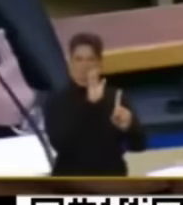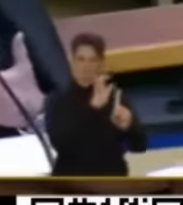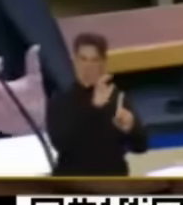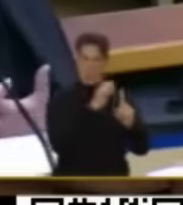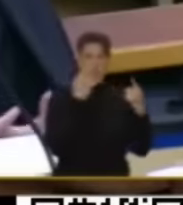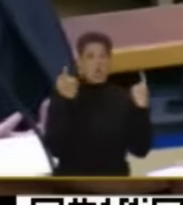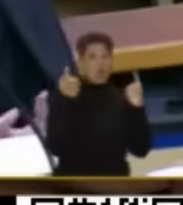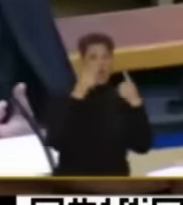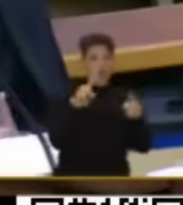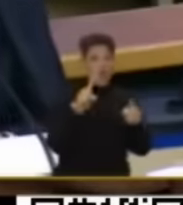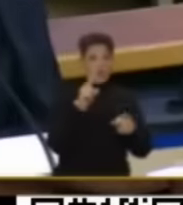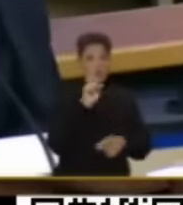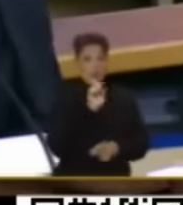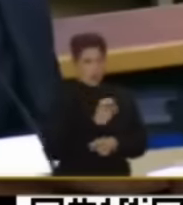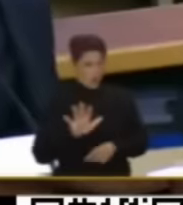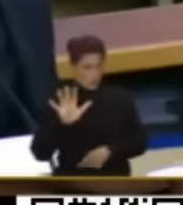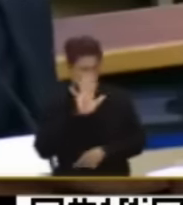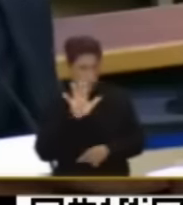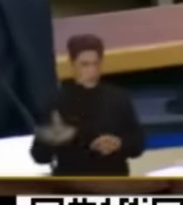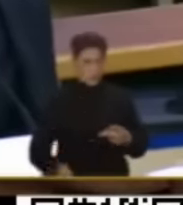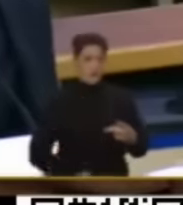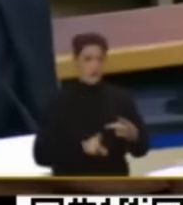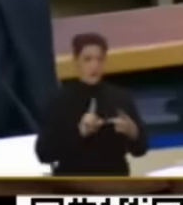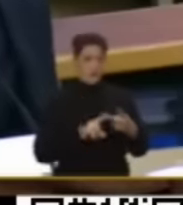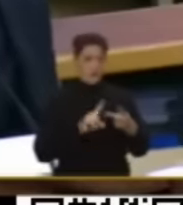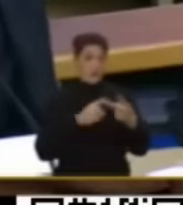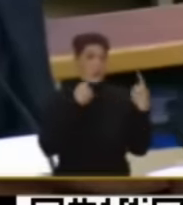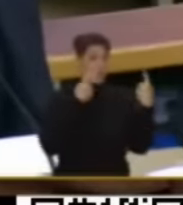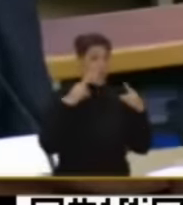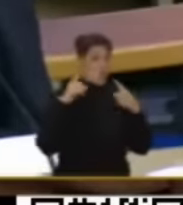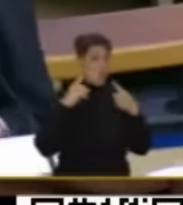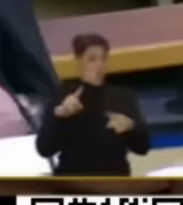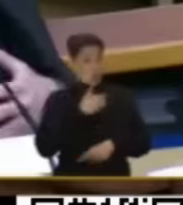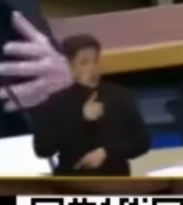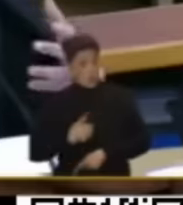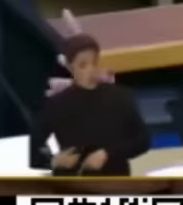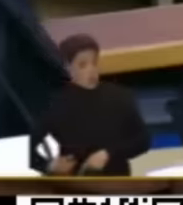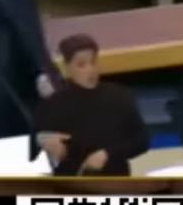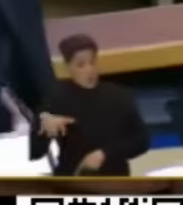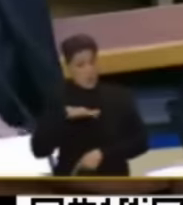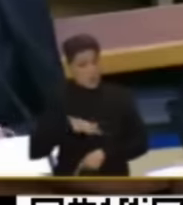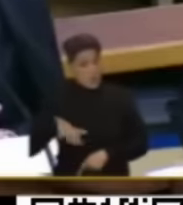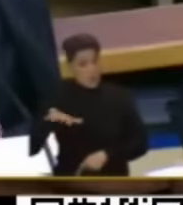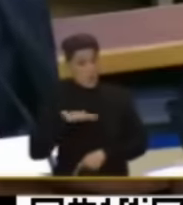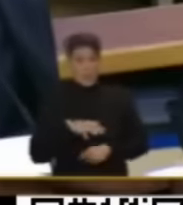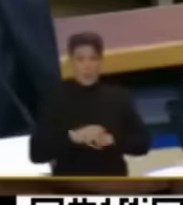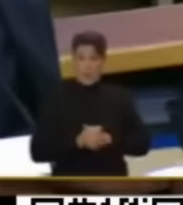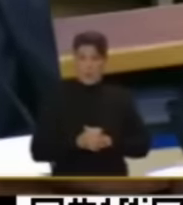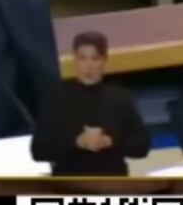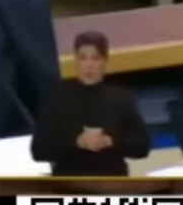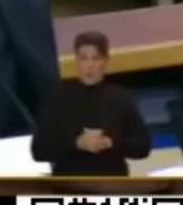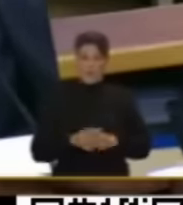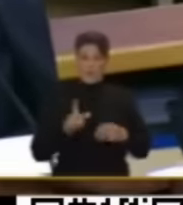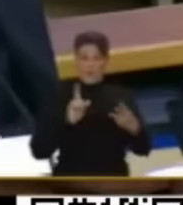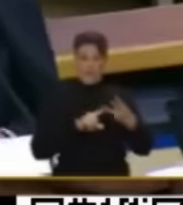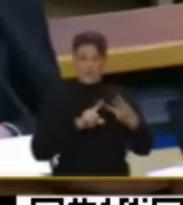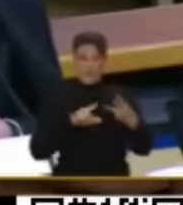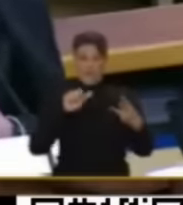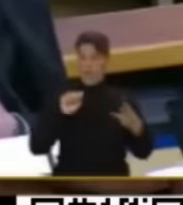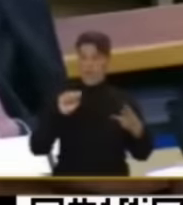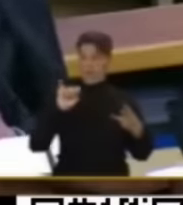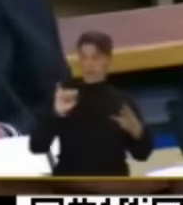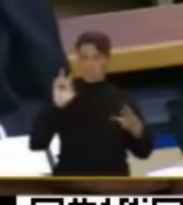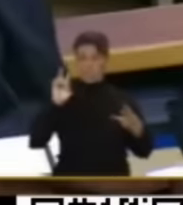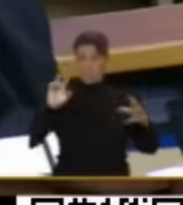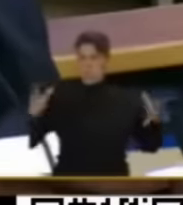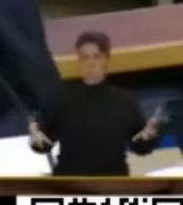Alexandre de Moraes faz aí a sua pose de vítima, como nunca antes ele fez nesse tribunal. Era sempre a pose